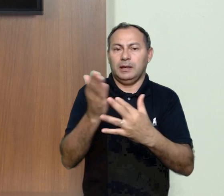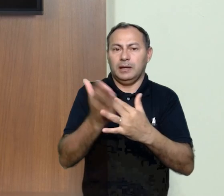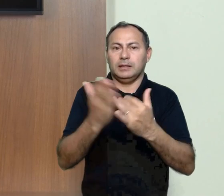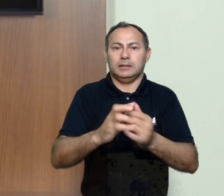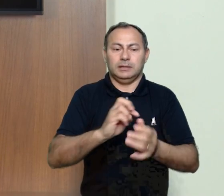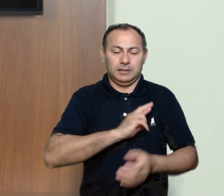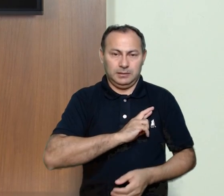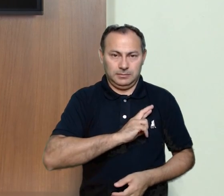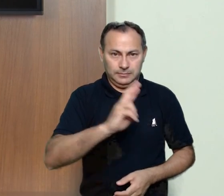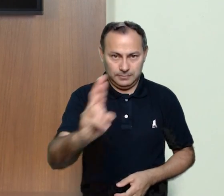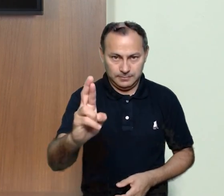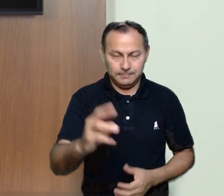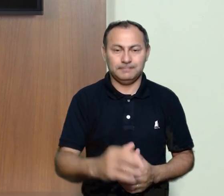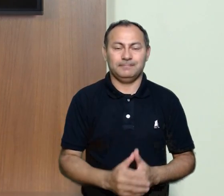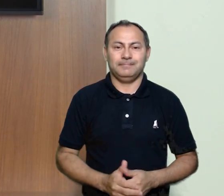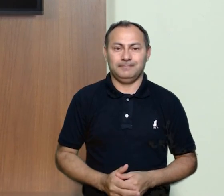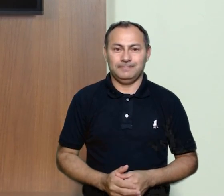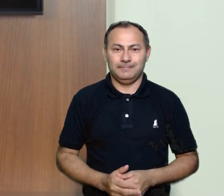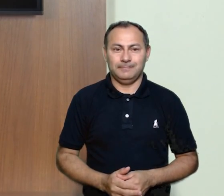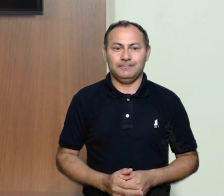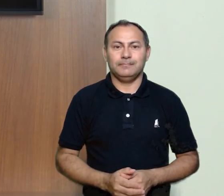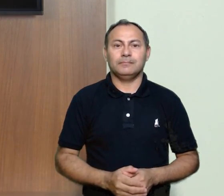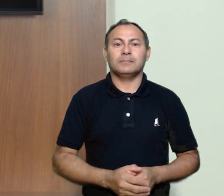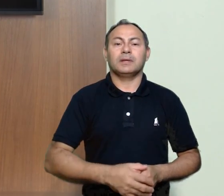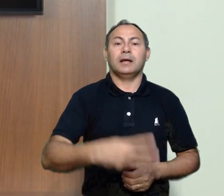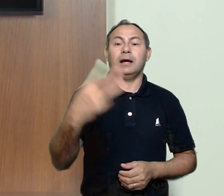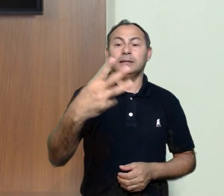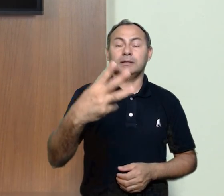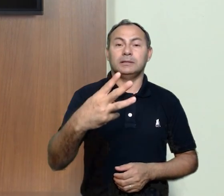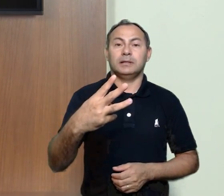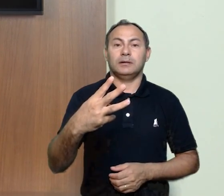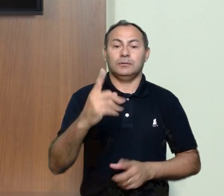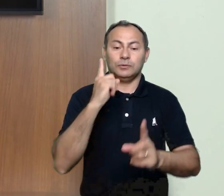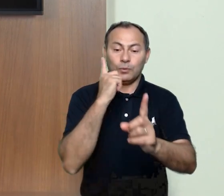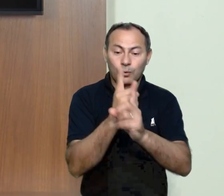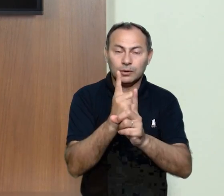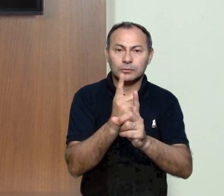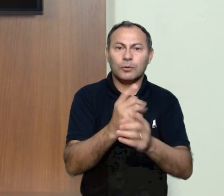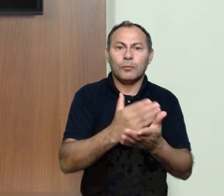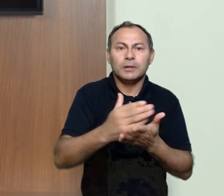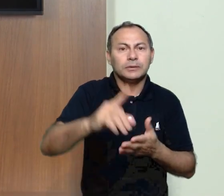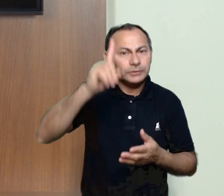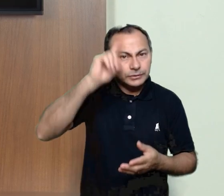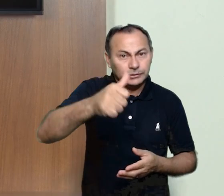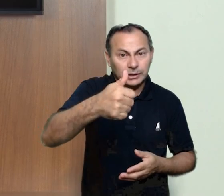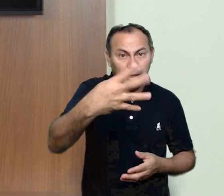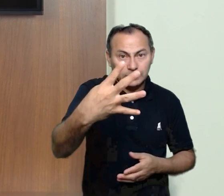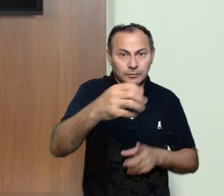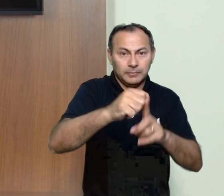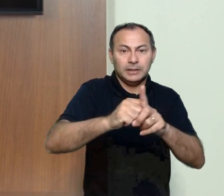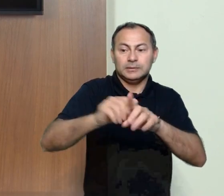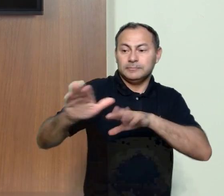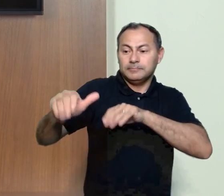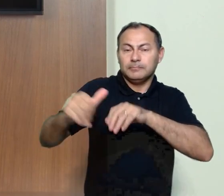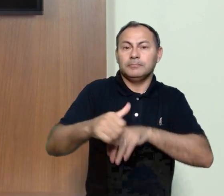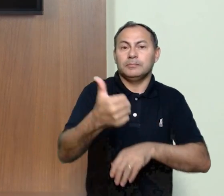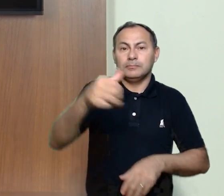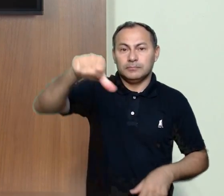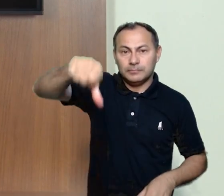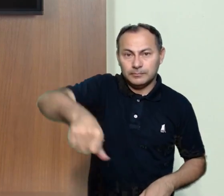as religiões. A terceira sessão começou no dia 14 de setembro de